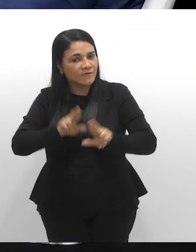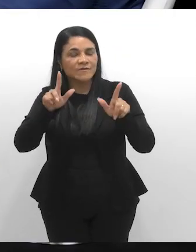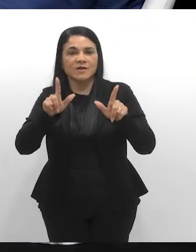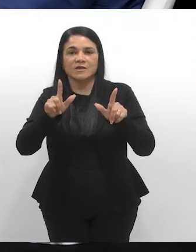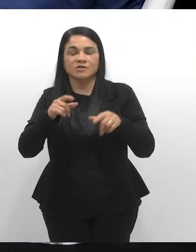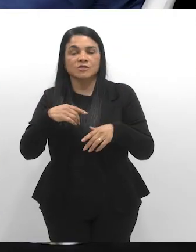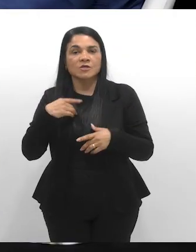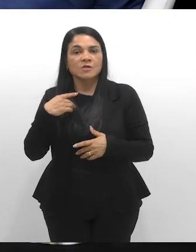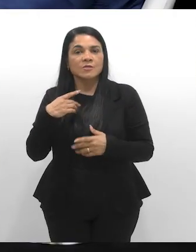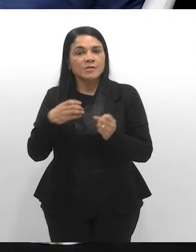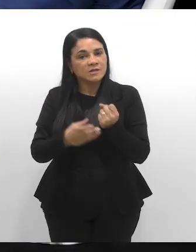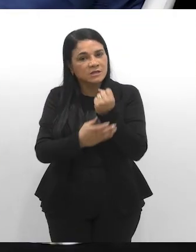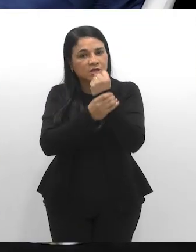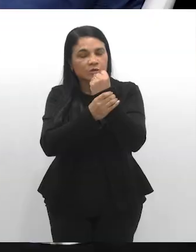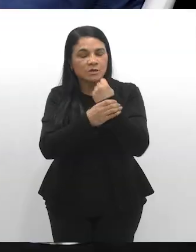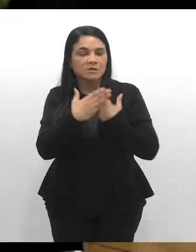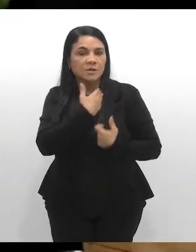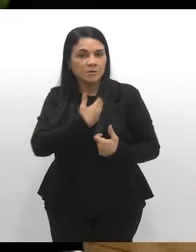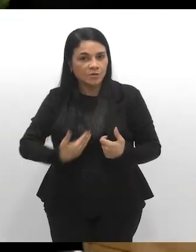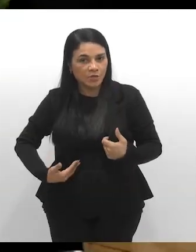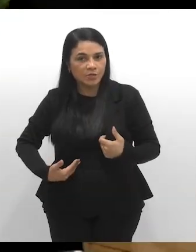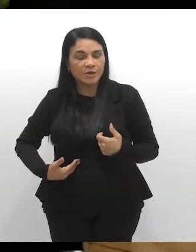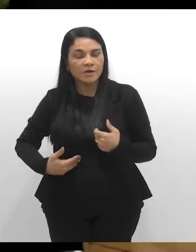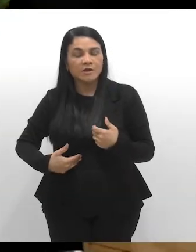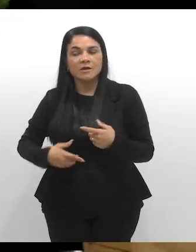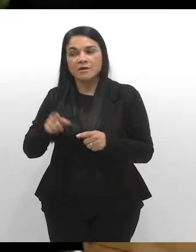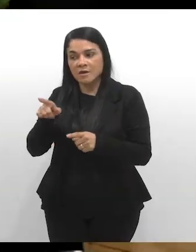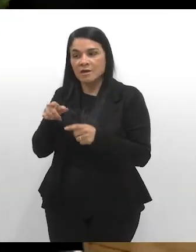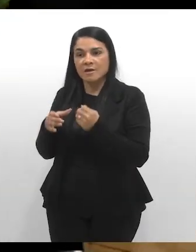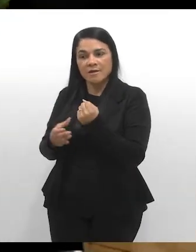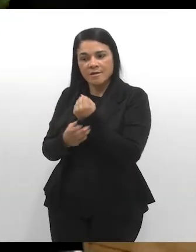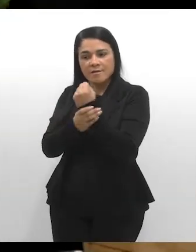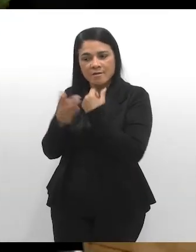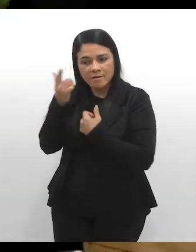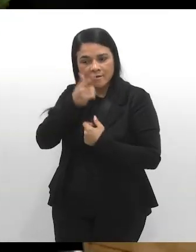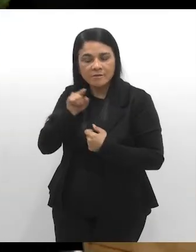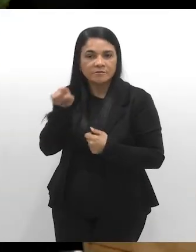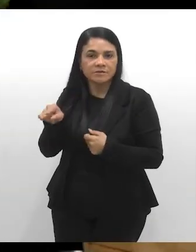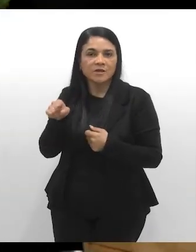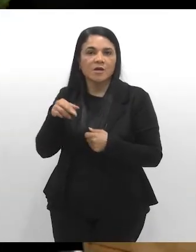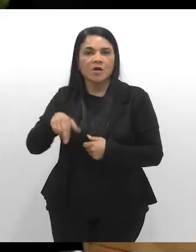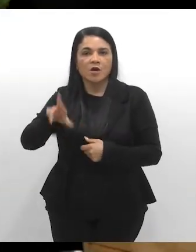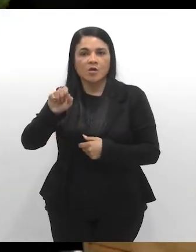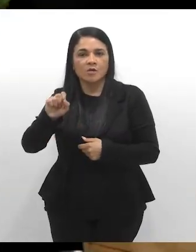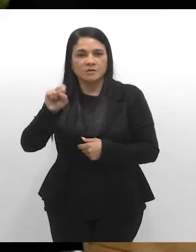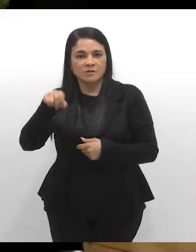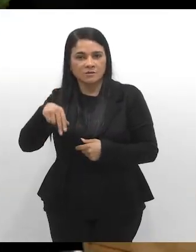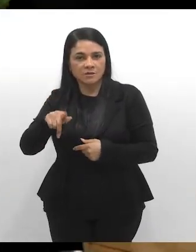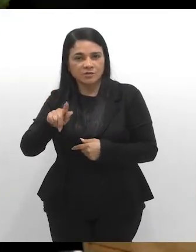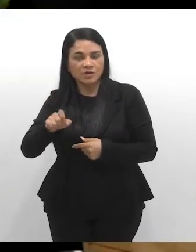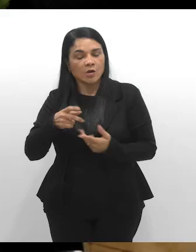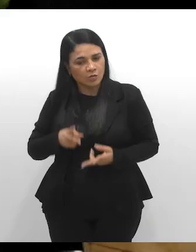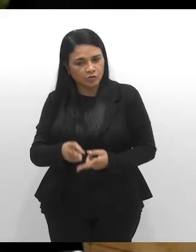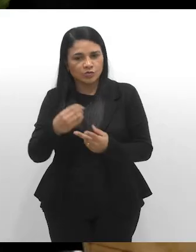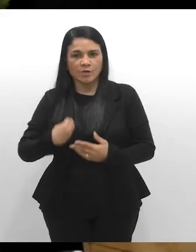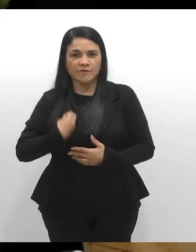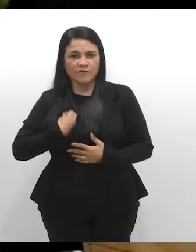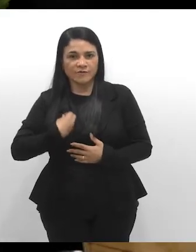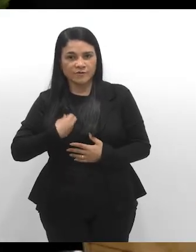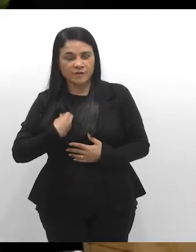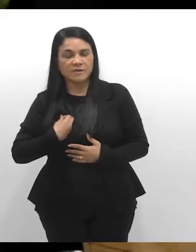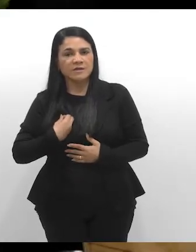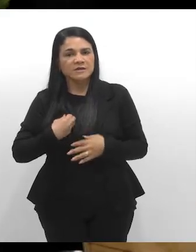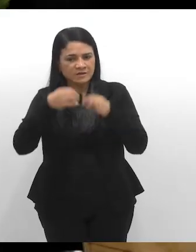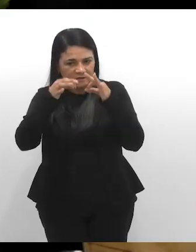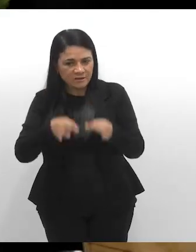forçado, mas uma segurança pública que garanta a Rosângela que ela possa exercer seu projeto de vida, que ela possa continuar vivendo,